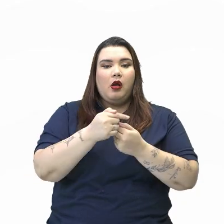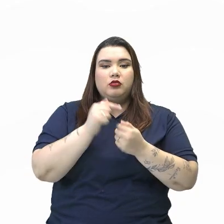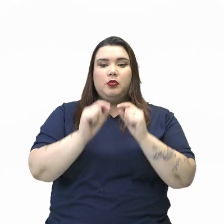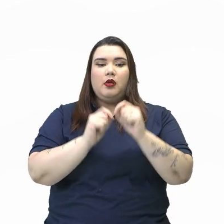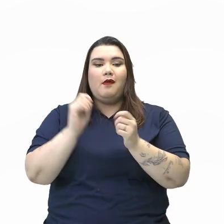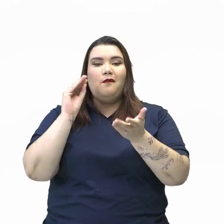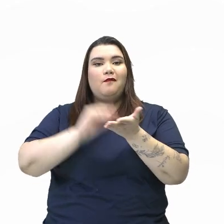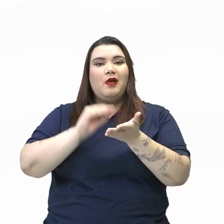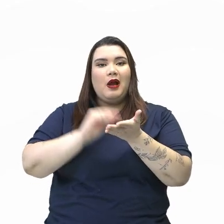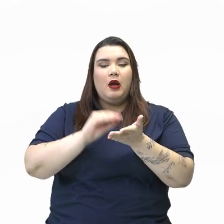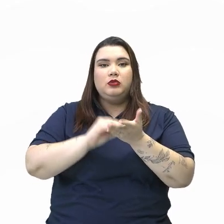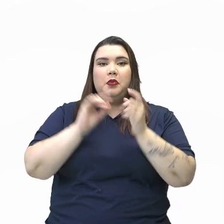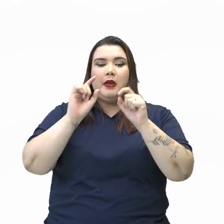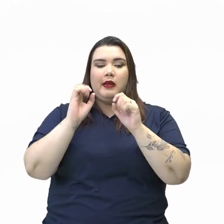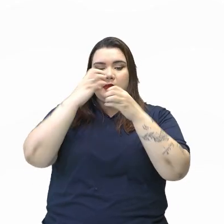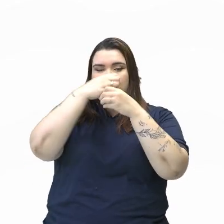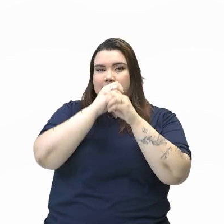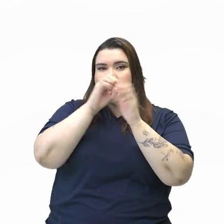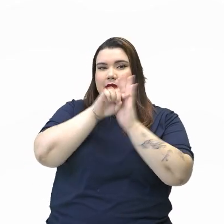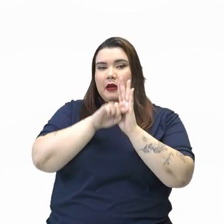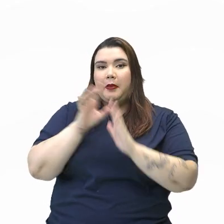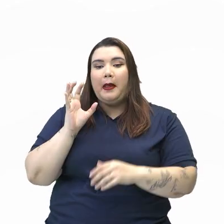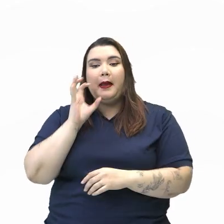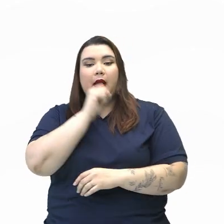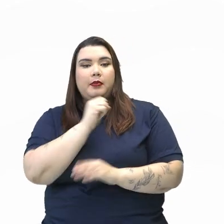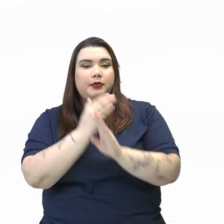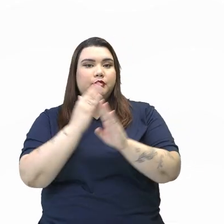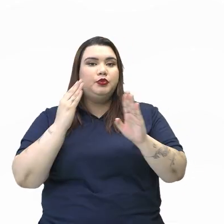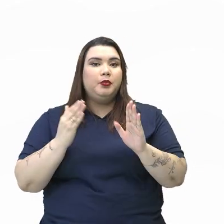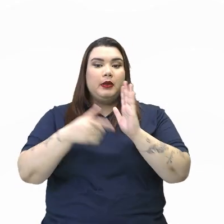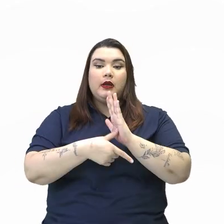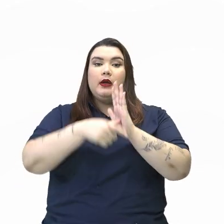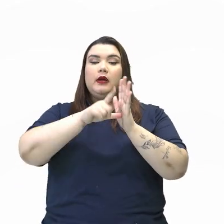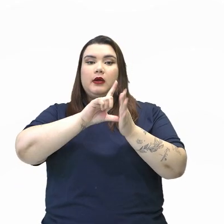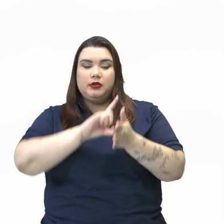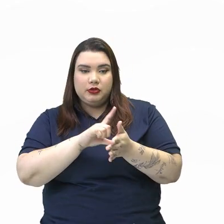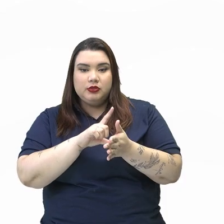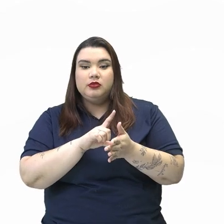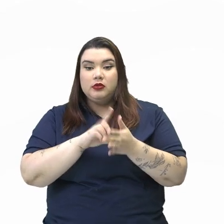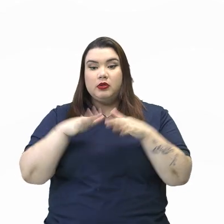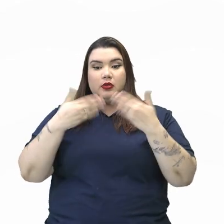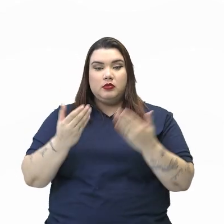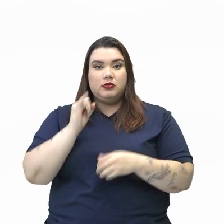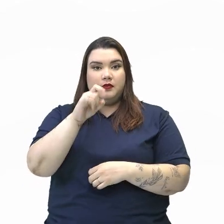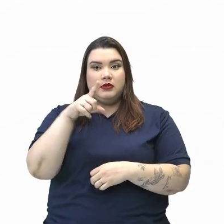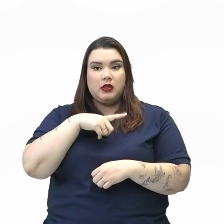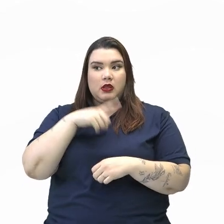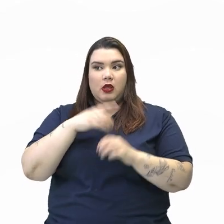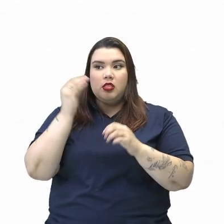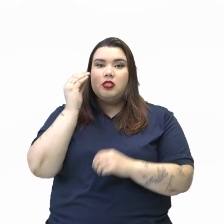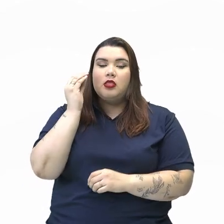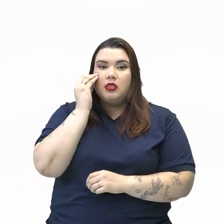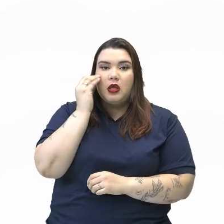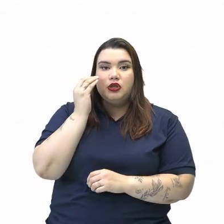a falta de testes rápidos para ter aí um diagnóstico mais precoce. E, quando você faz o teste rápido,